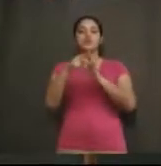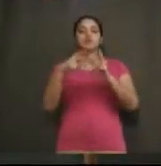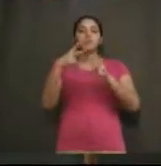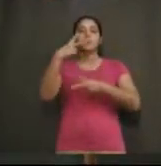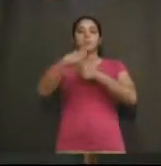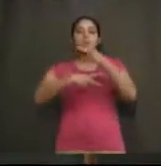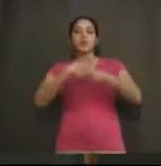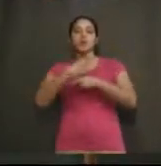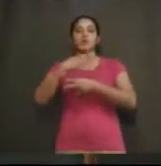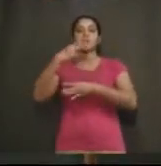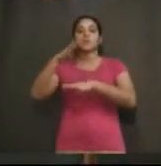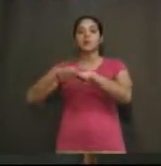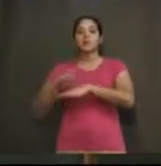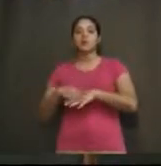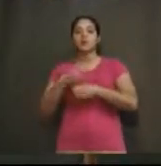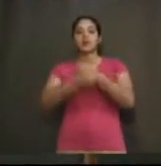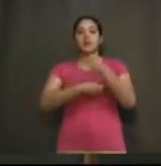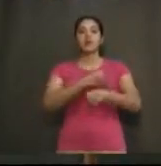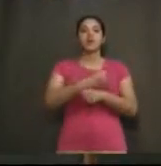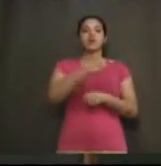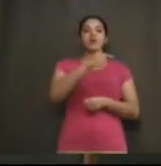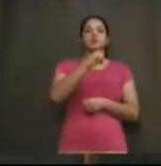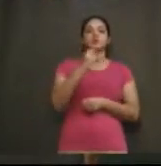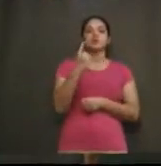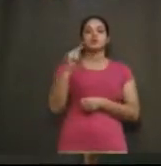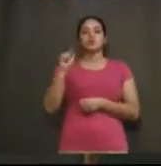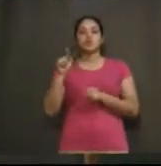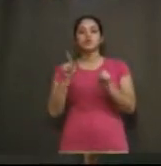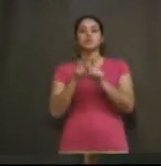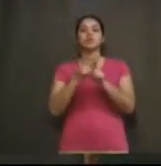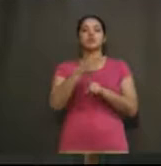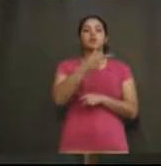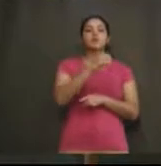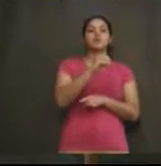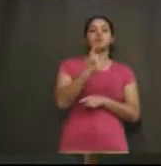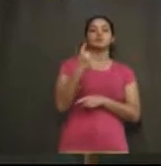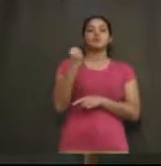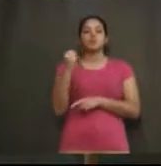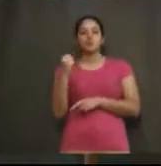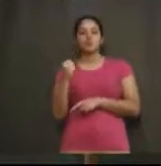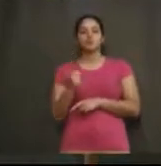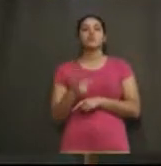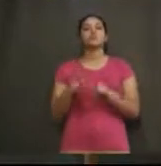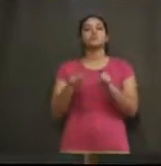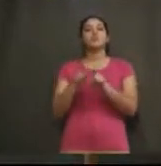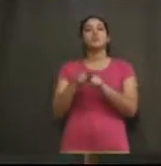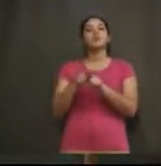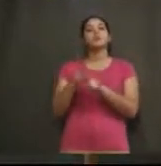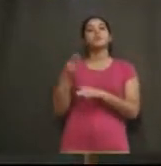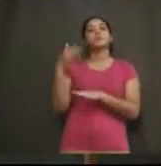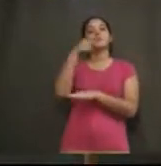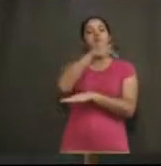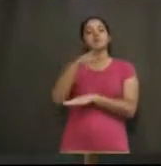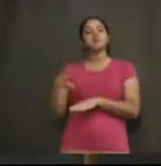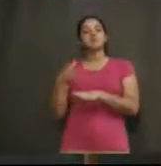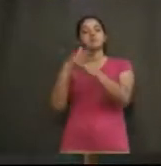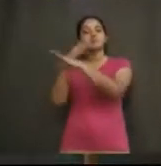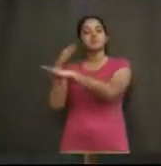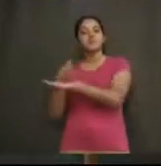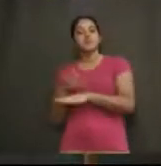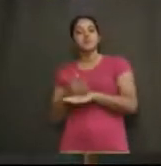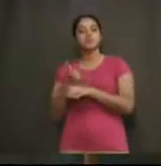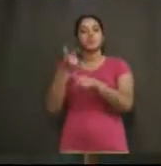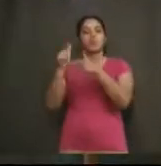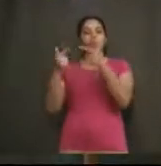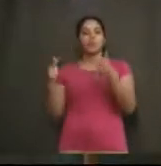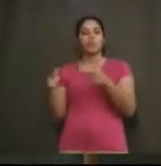2017-2018. Presidiu o comitê organizador do Congresso Internacional de Matemática, ICM 2018, realizado no Rio de